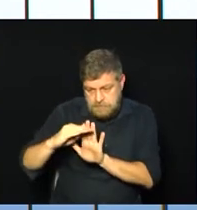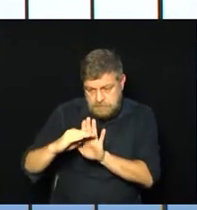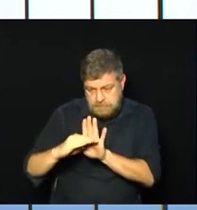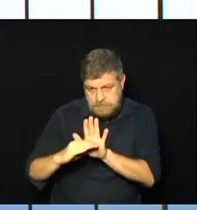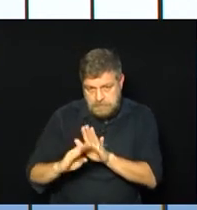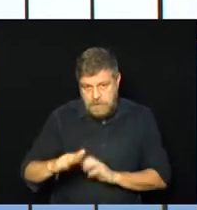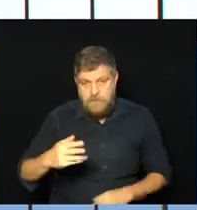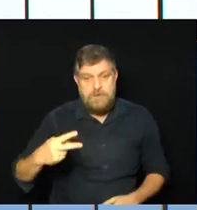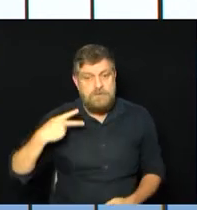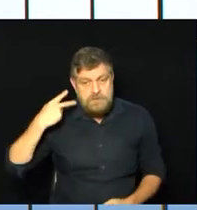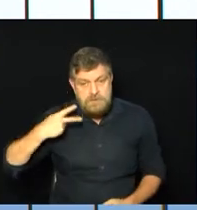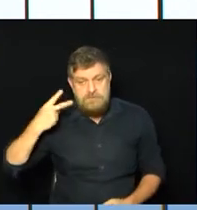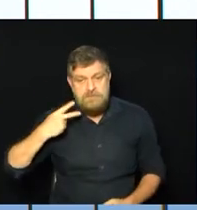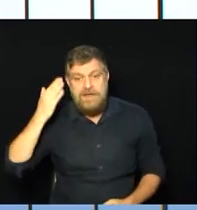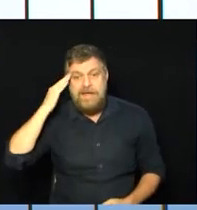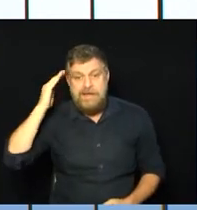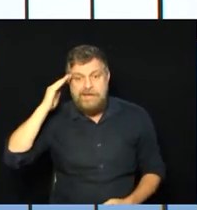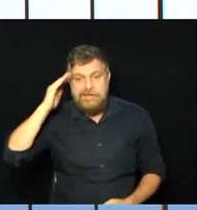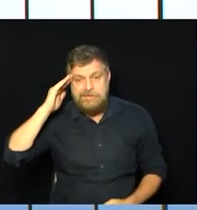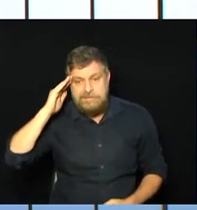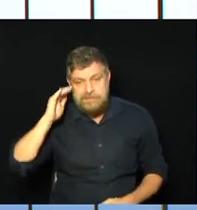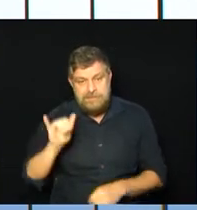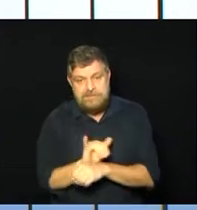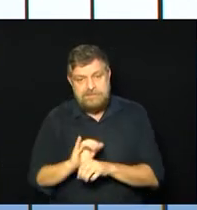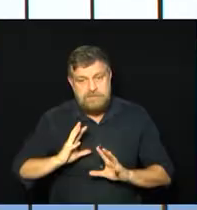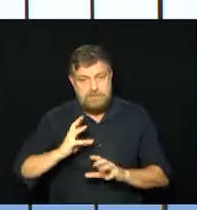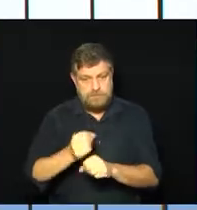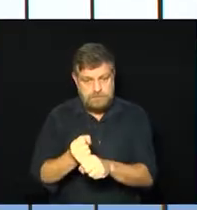os parlamentares entendem todo esse mecanismo.